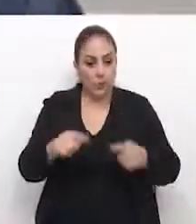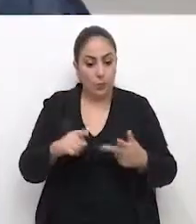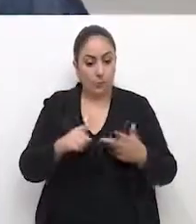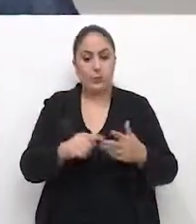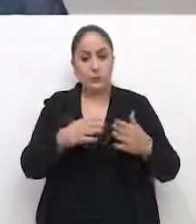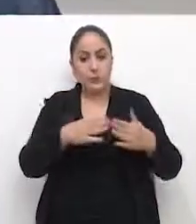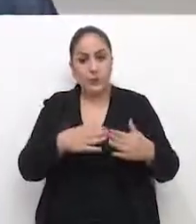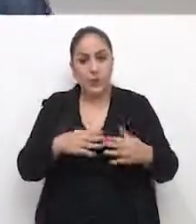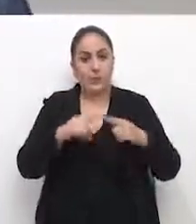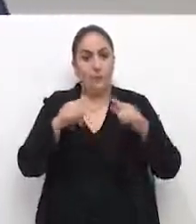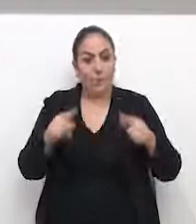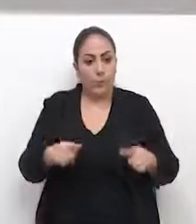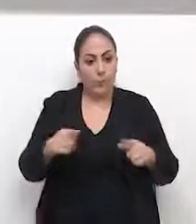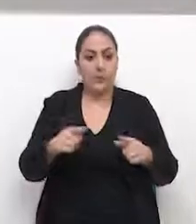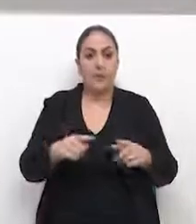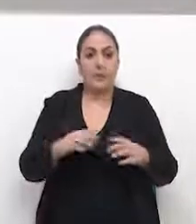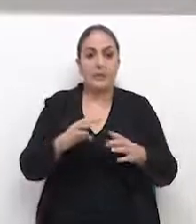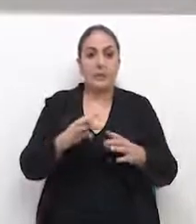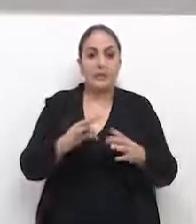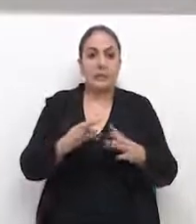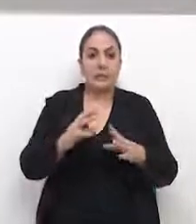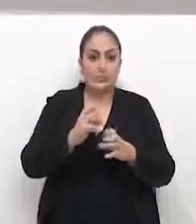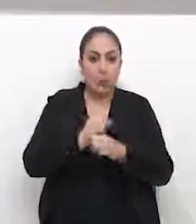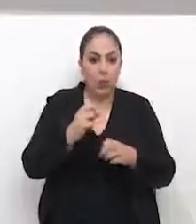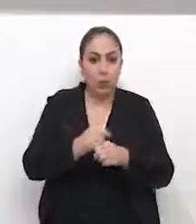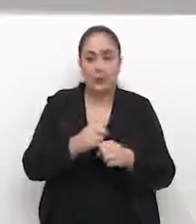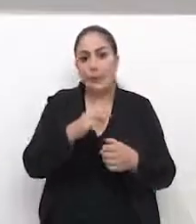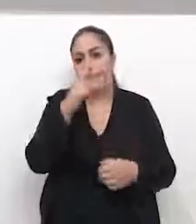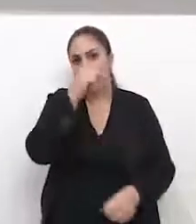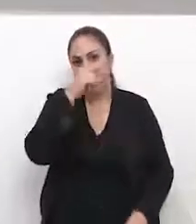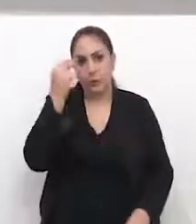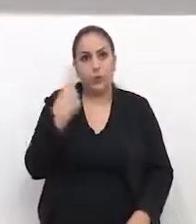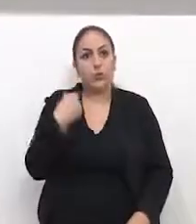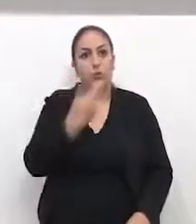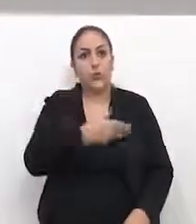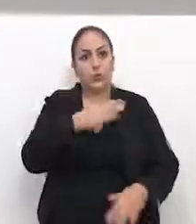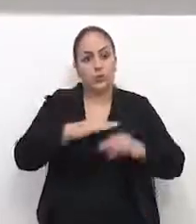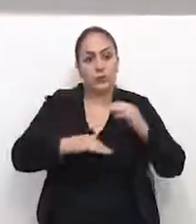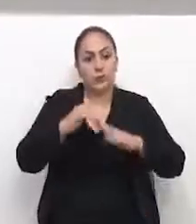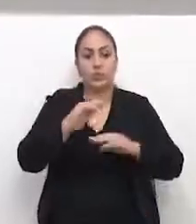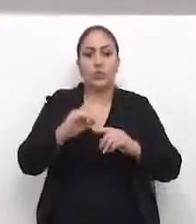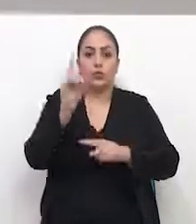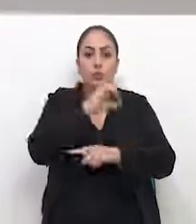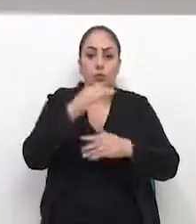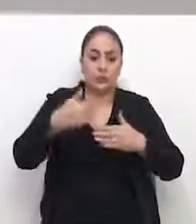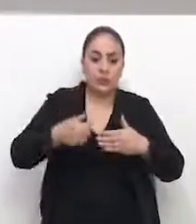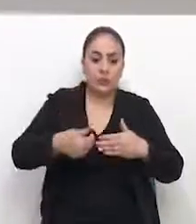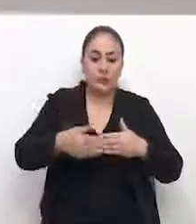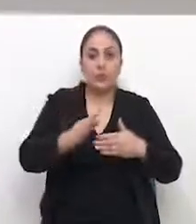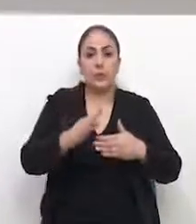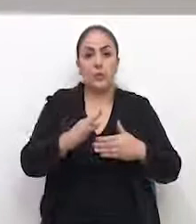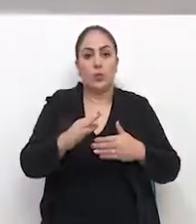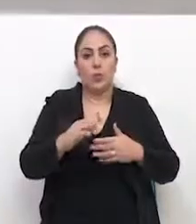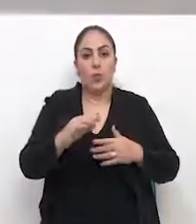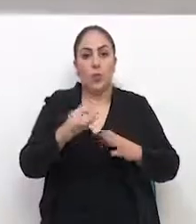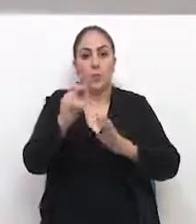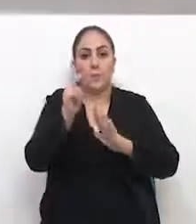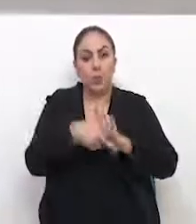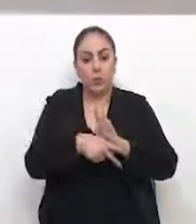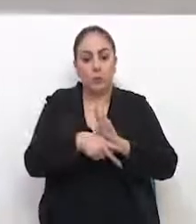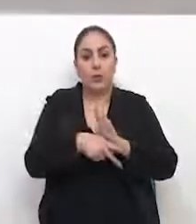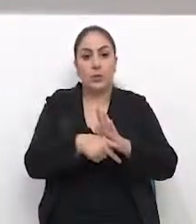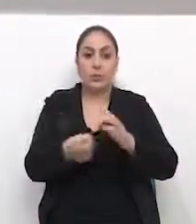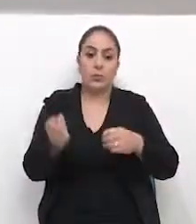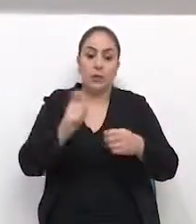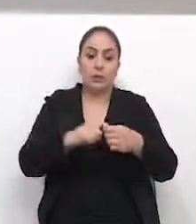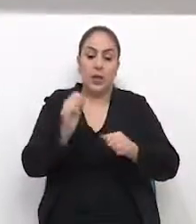Ministério Público, na Defensoria Pública, no Tribunal de Contas e nas prefeituras. Estamos construindo para os próximos dias, 2, 3 dias,